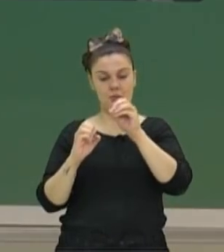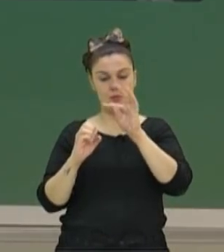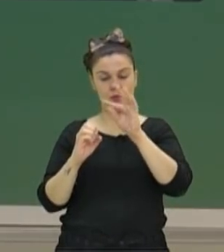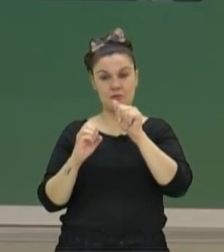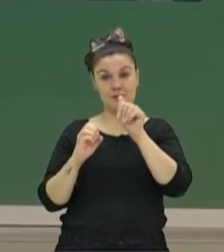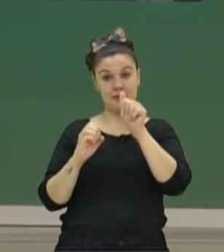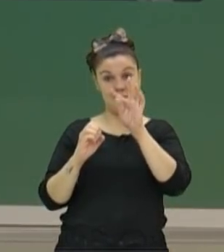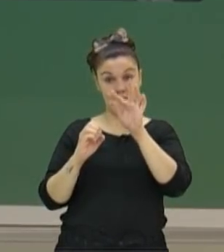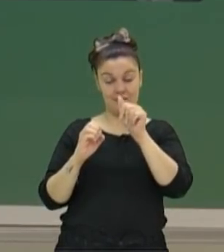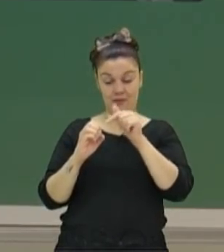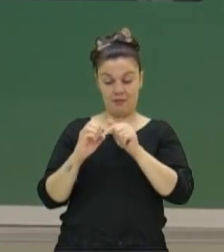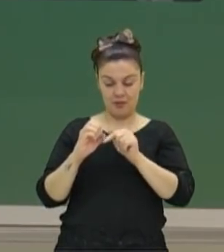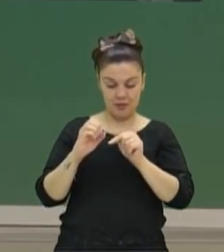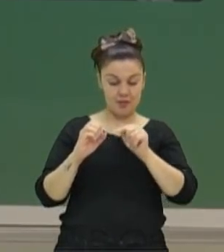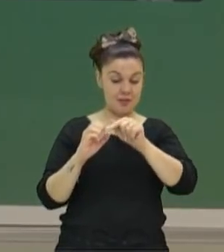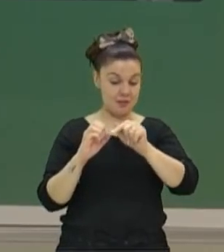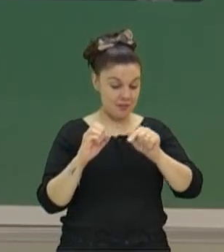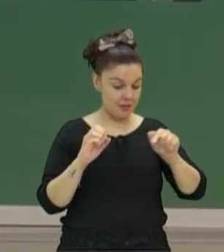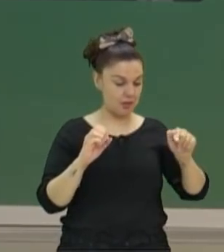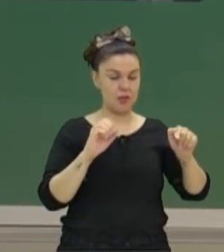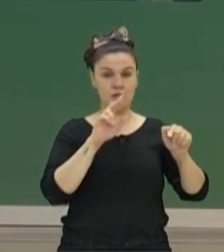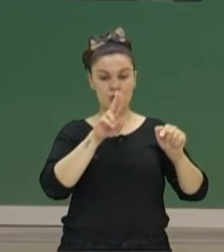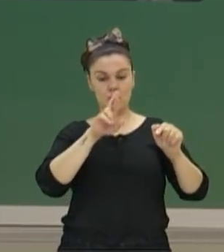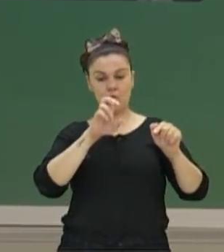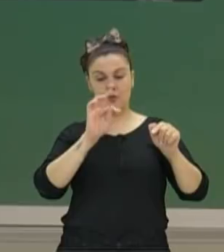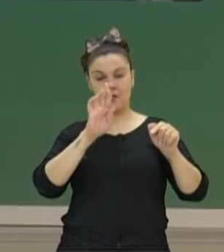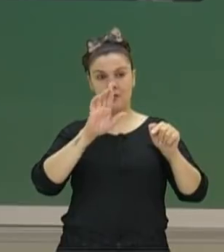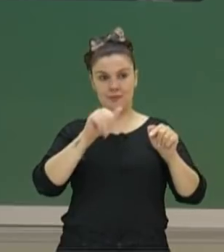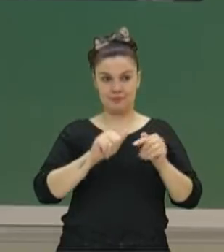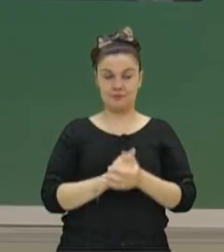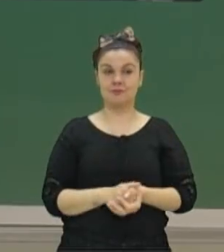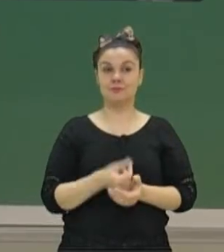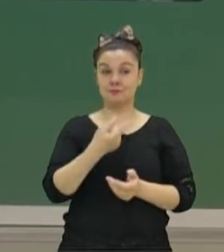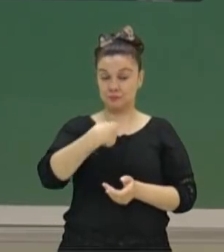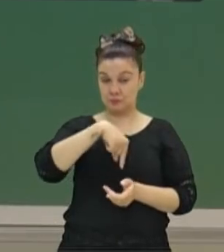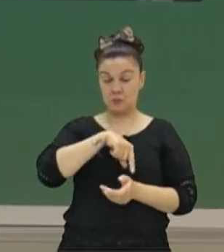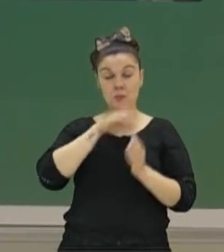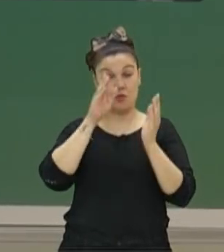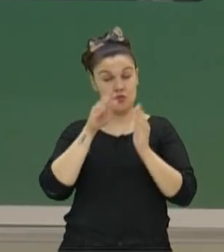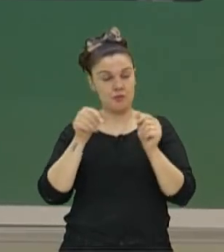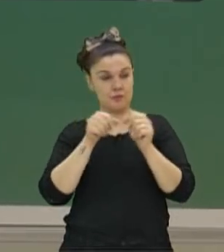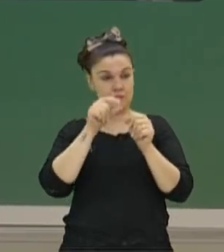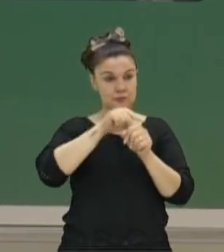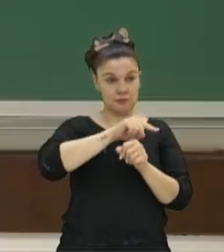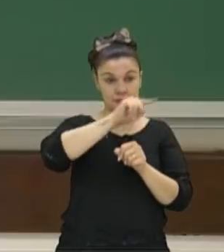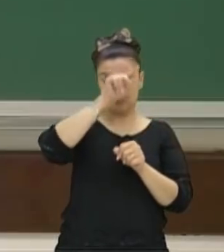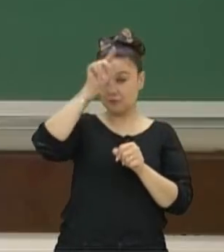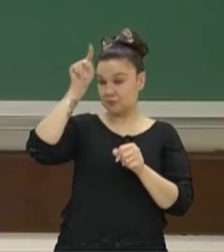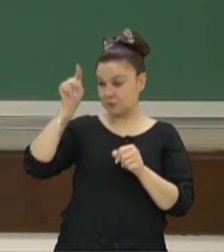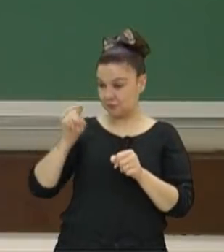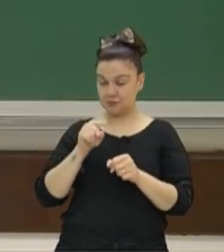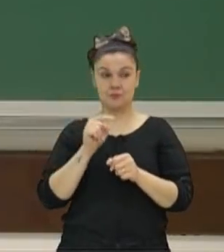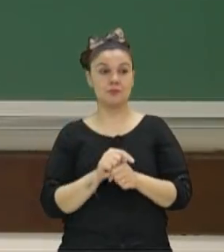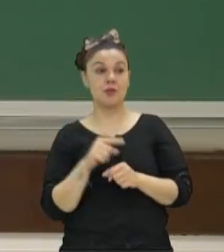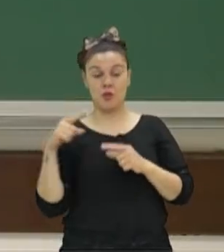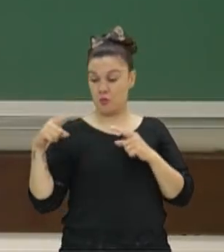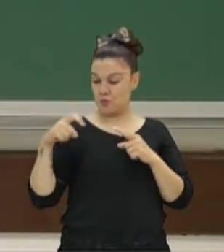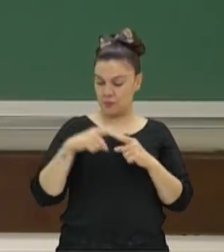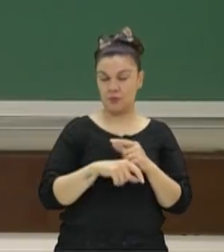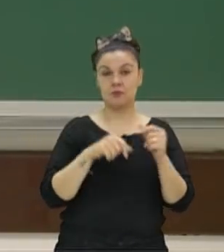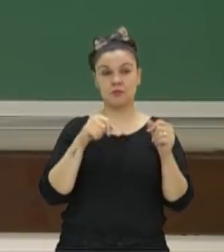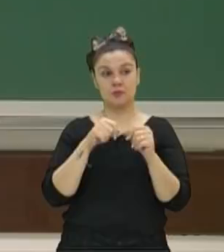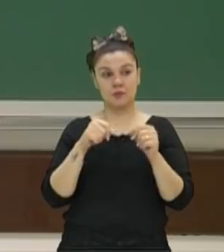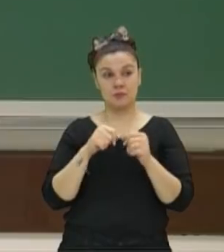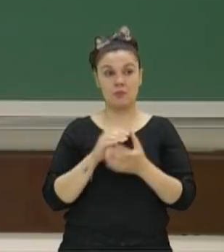uretra. E aí, então, relembrando também que nós já vimos o trajeto, que os espermatozoides fazem, então,